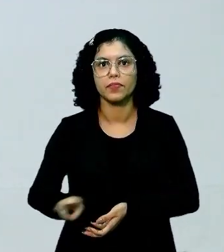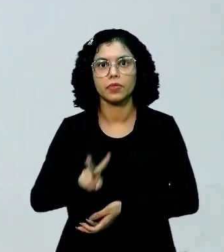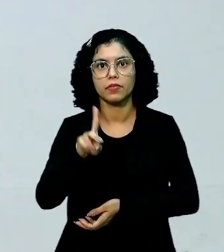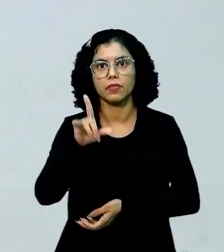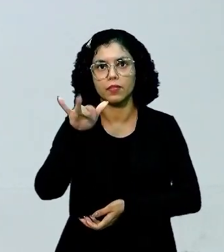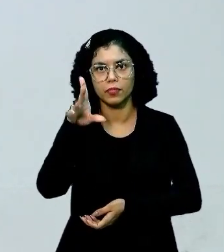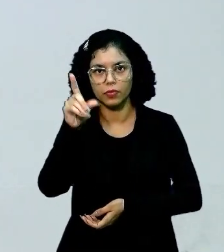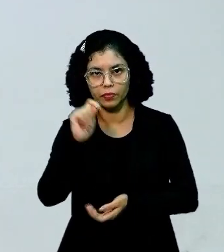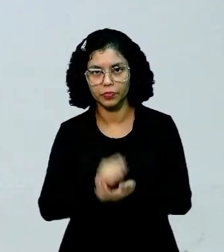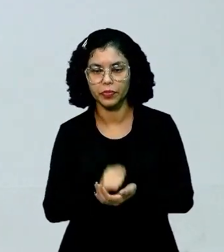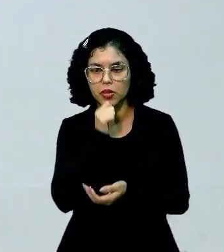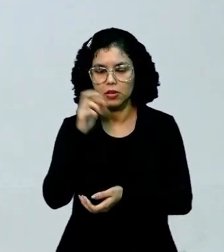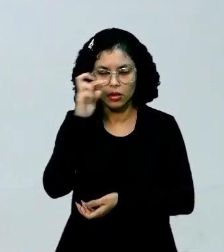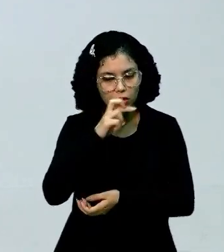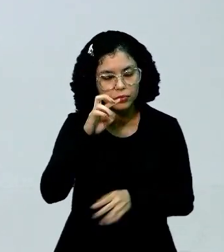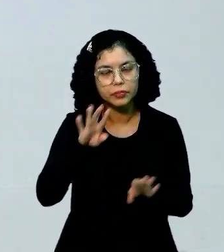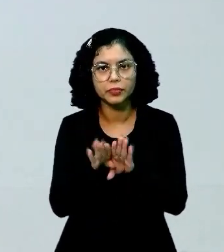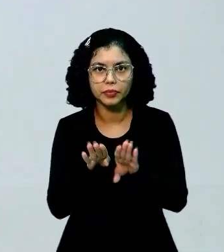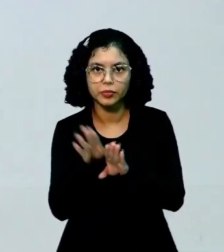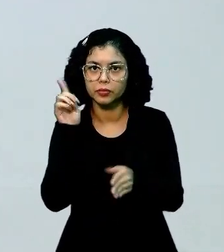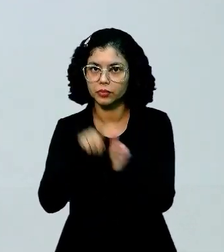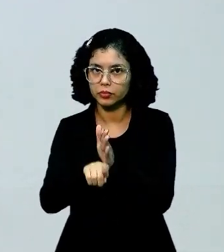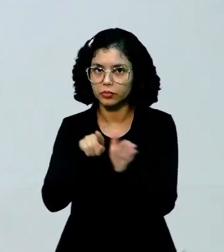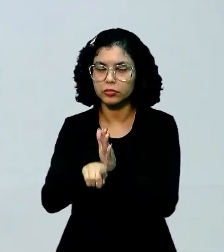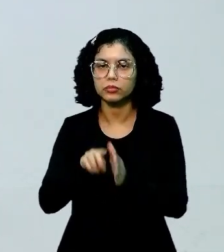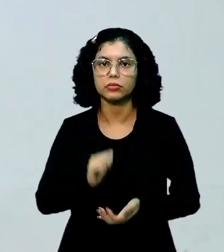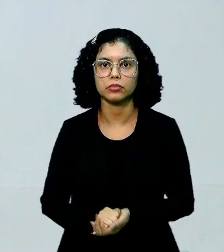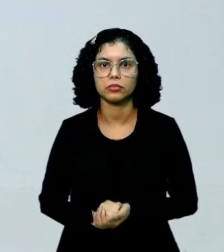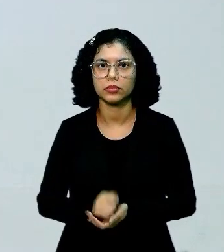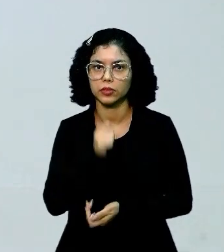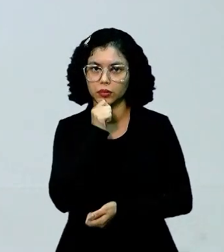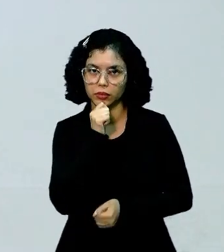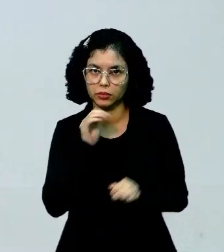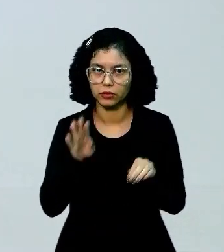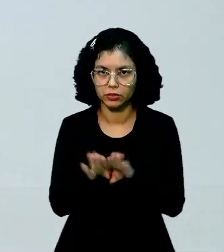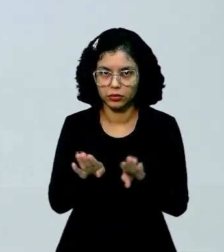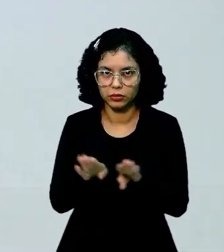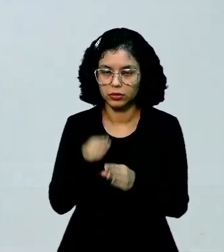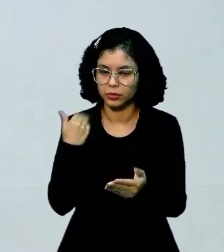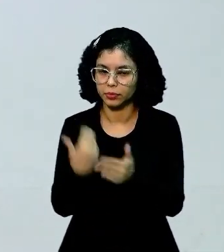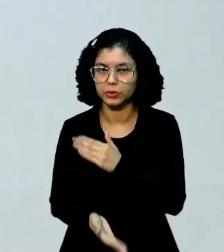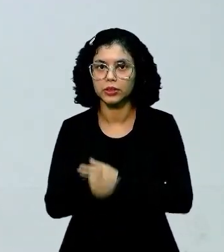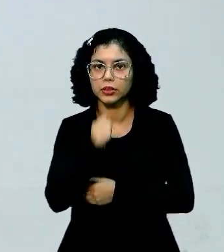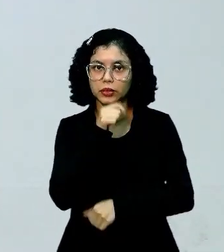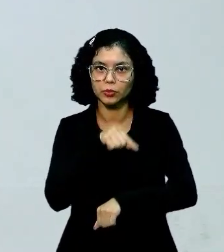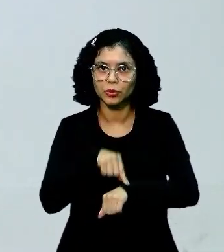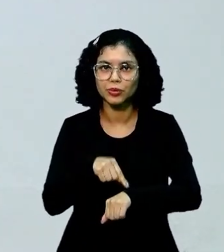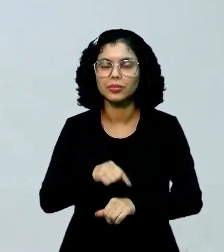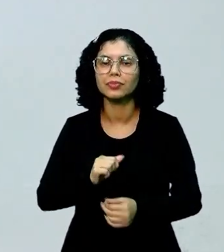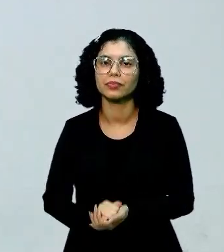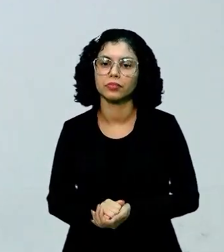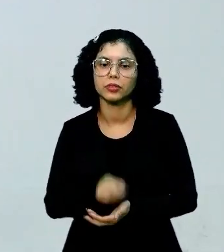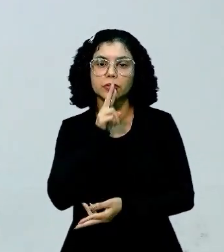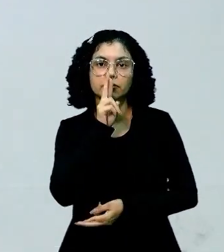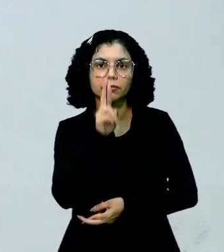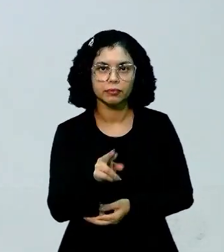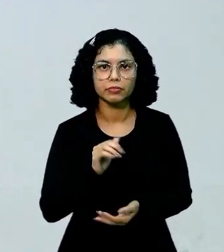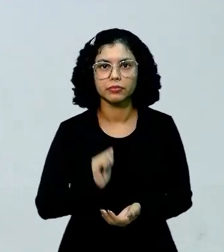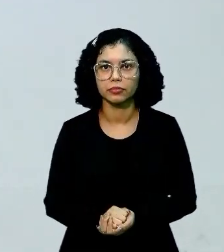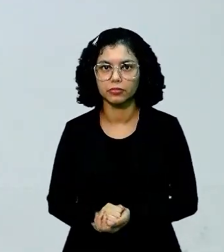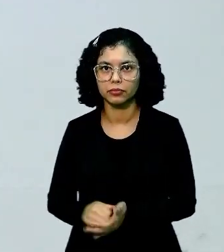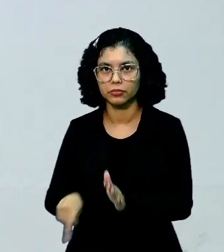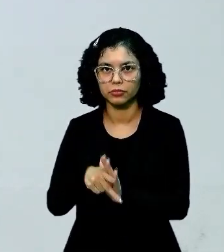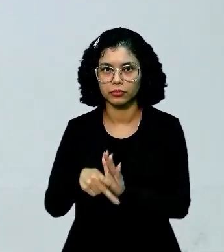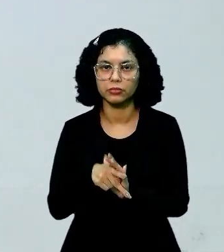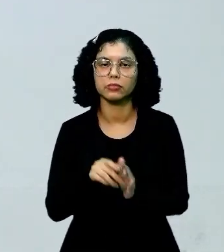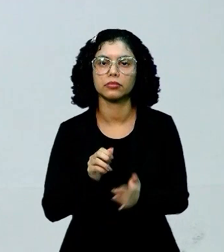temos que analisar as questões, né? Também de maneira que você não perca muito tempo para resolver elas, né?